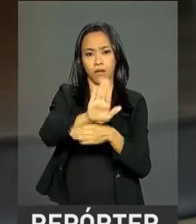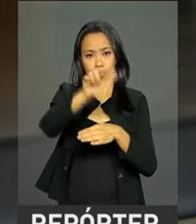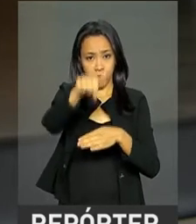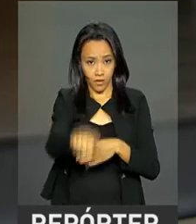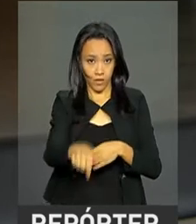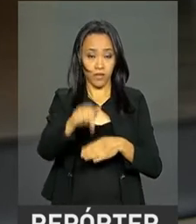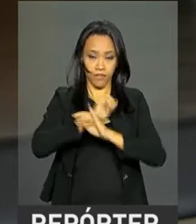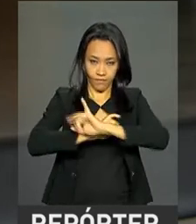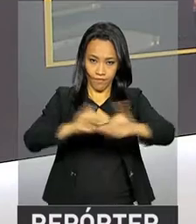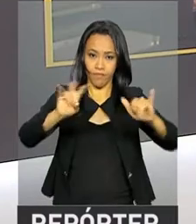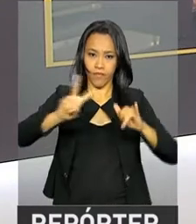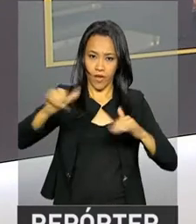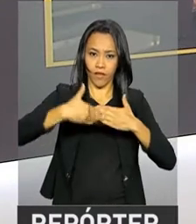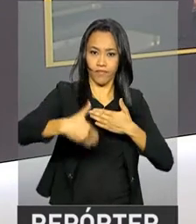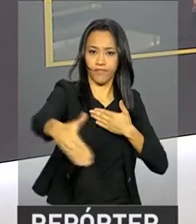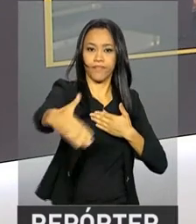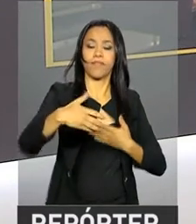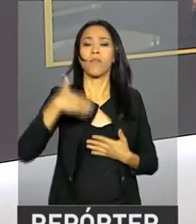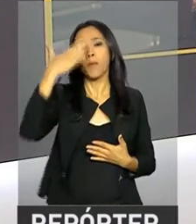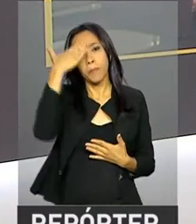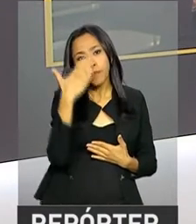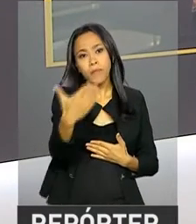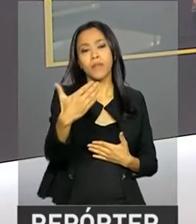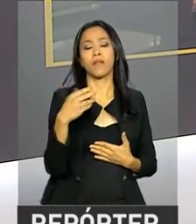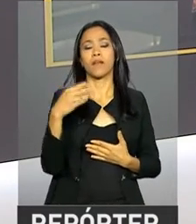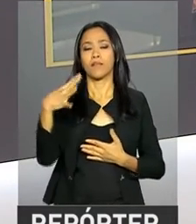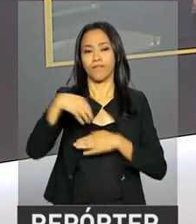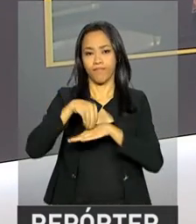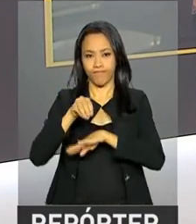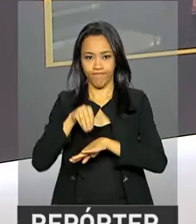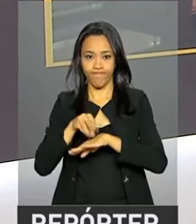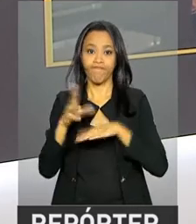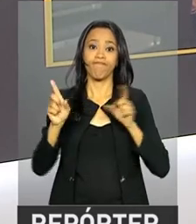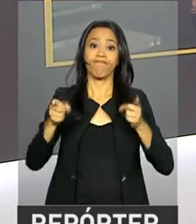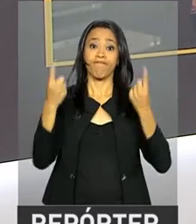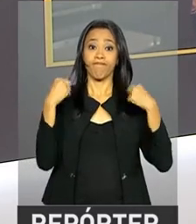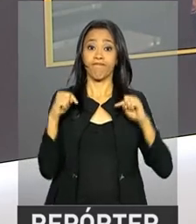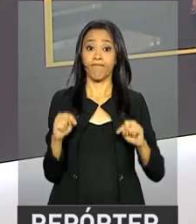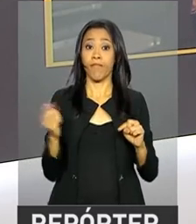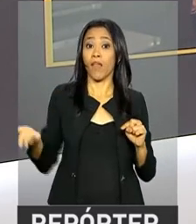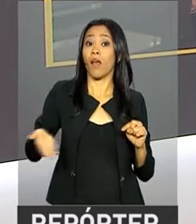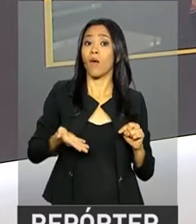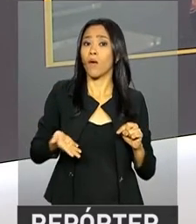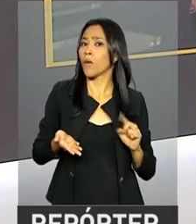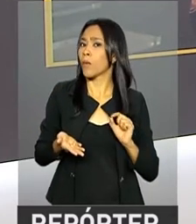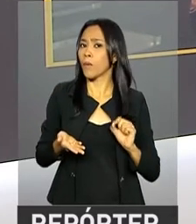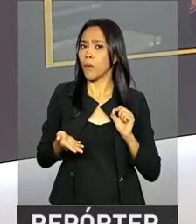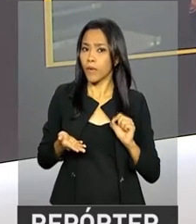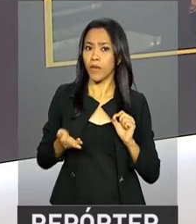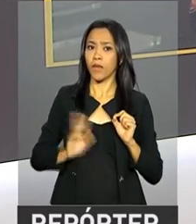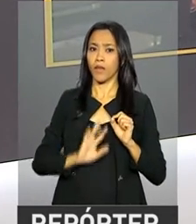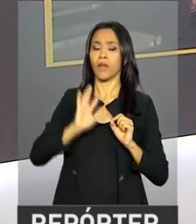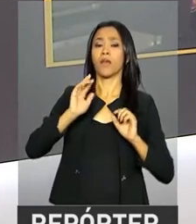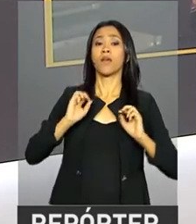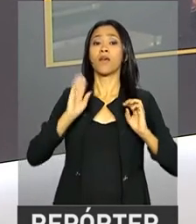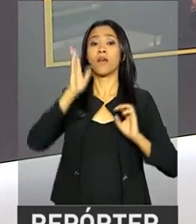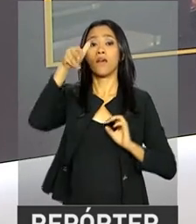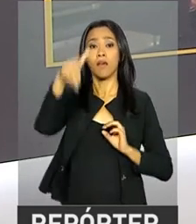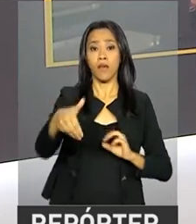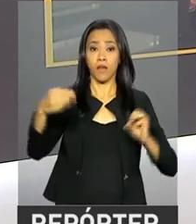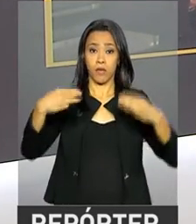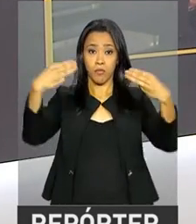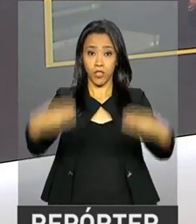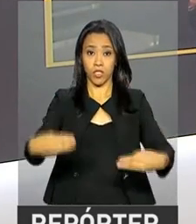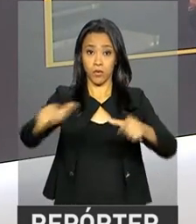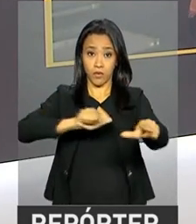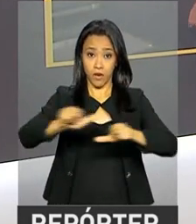Planalto. Leandro. Tá ok, João Pedro. Obrigado pelas suas informações. E do Palácio Planalto a gente vai agora ao Ministério do Trabalho, porque hoje